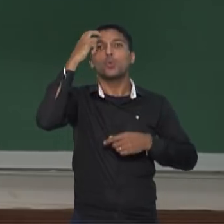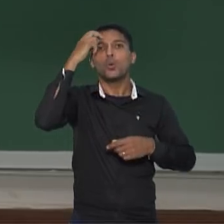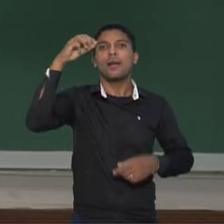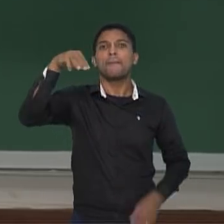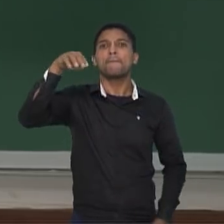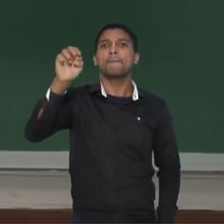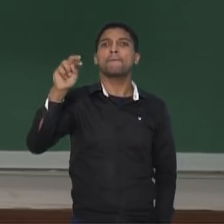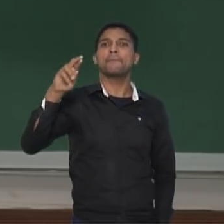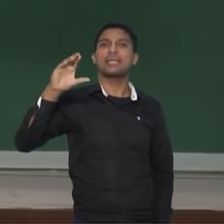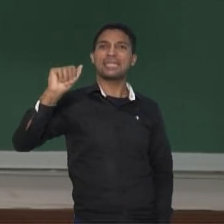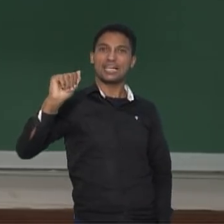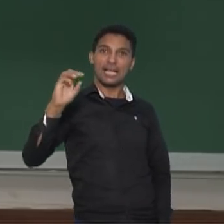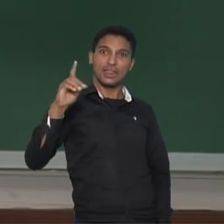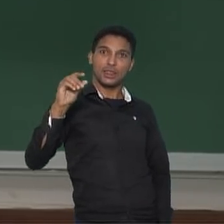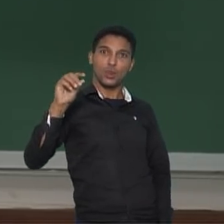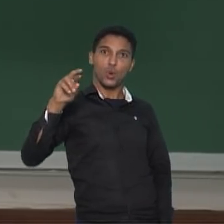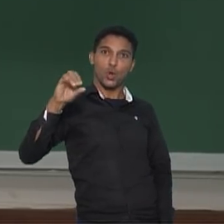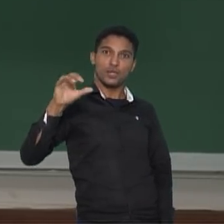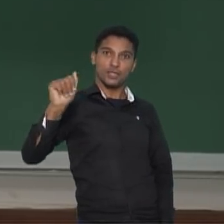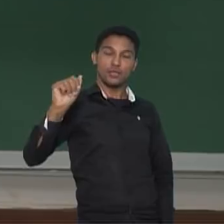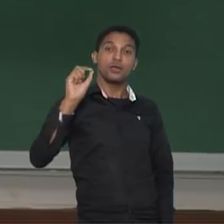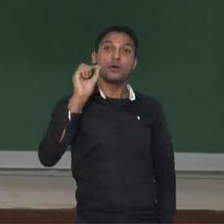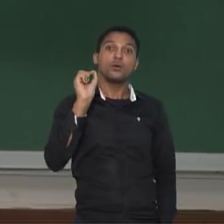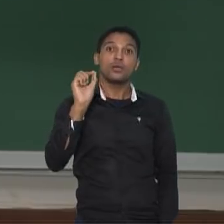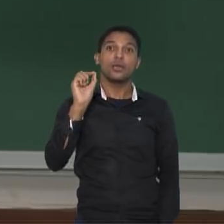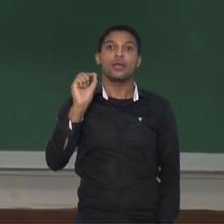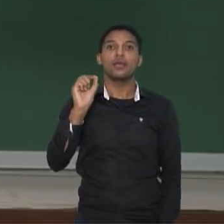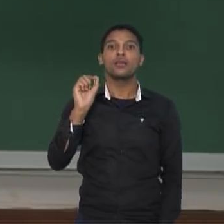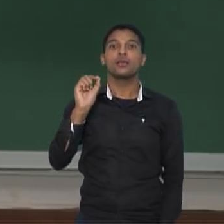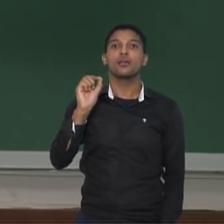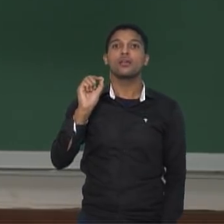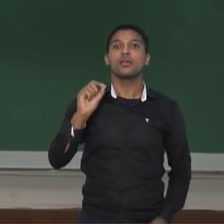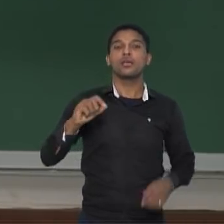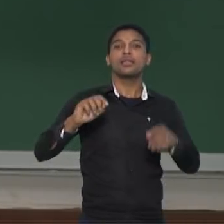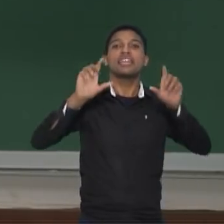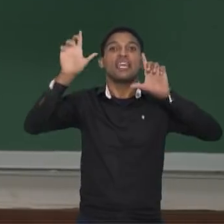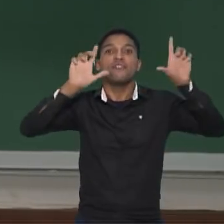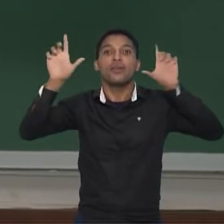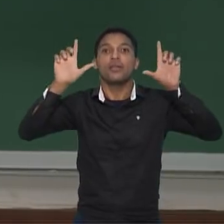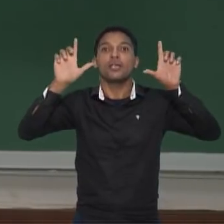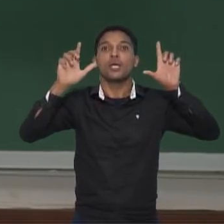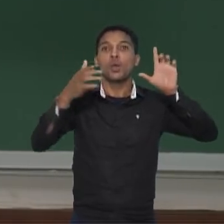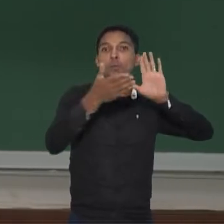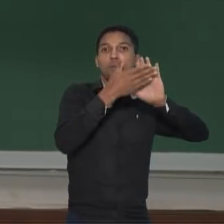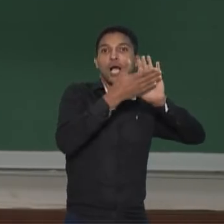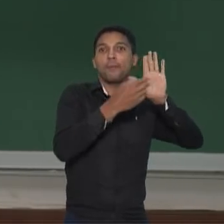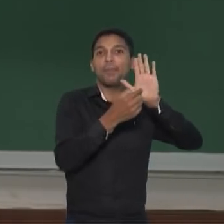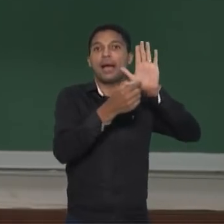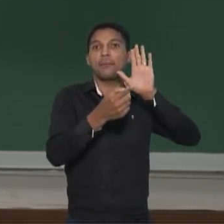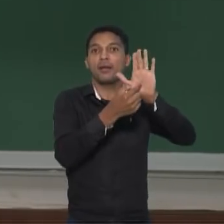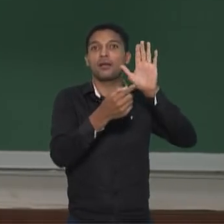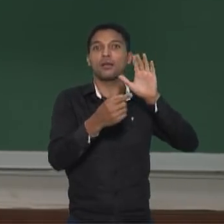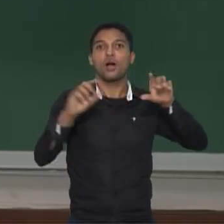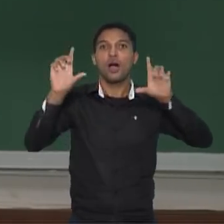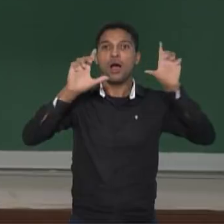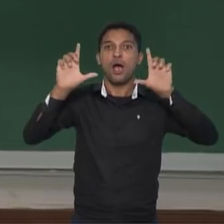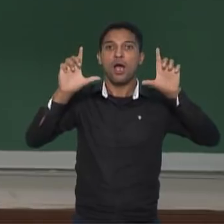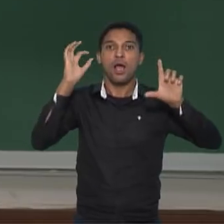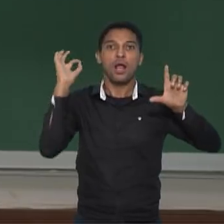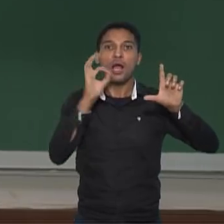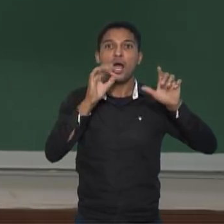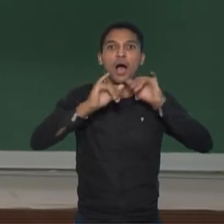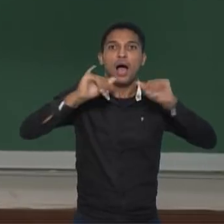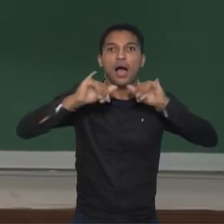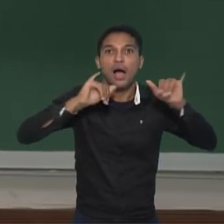mercadoria mesmo, através das propagandas ou através do próprio produto, né? As músicas que a gente ouve,